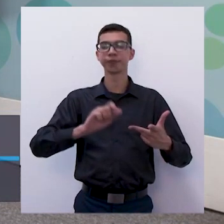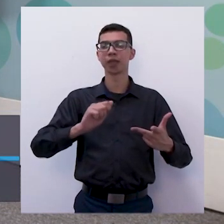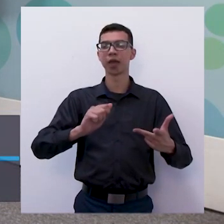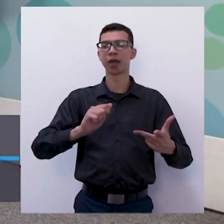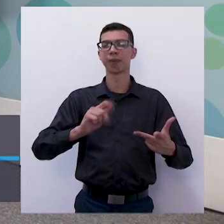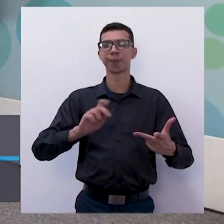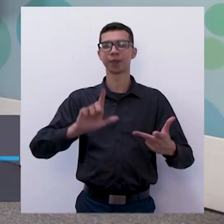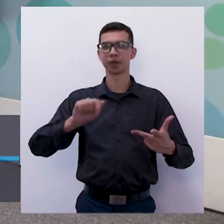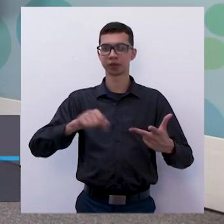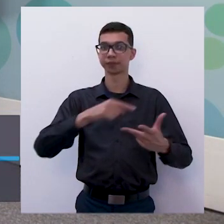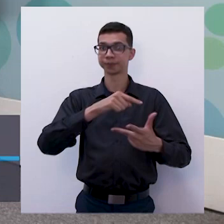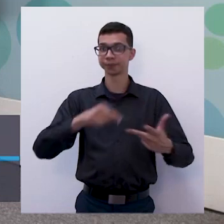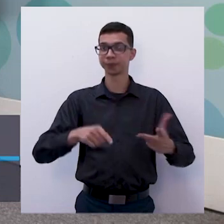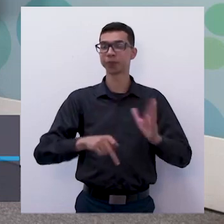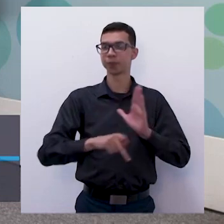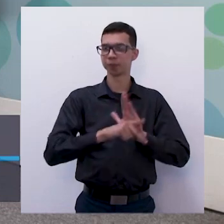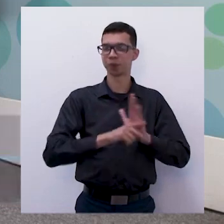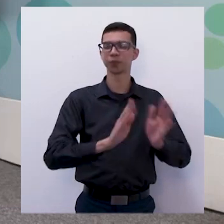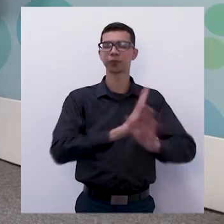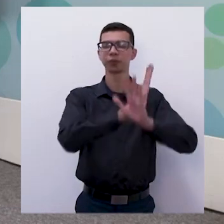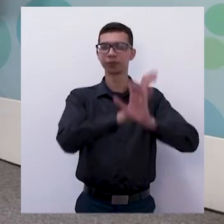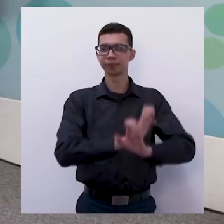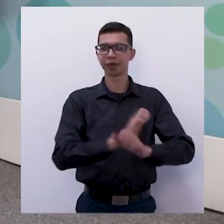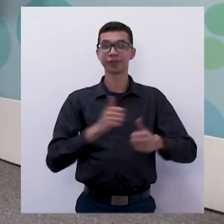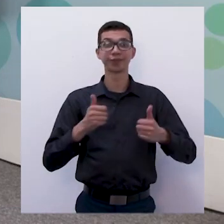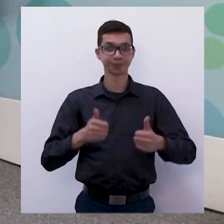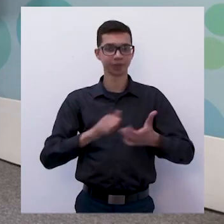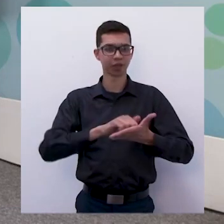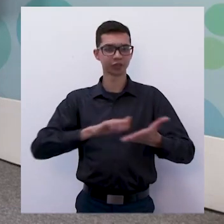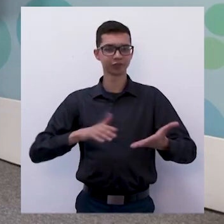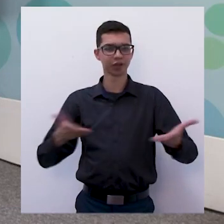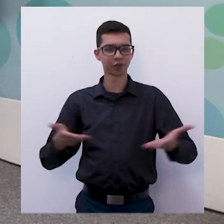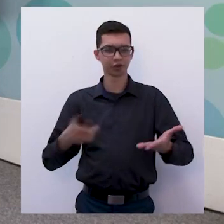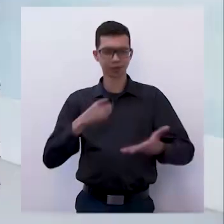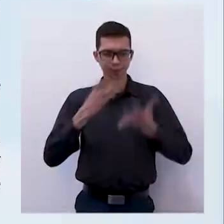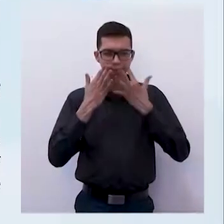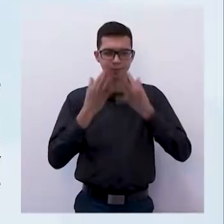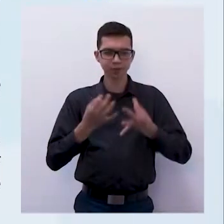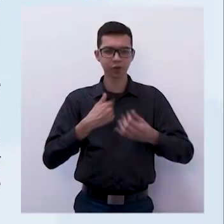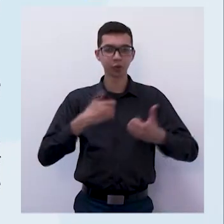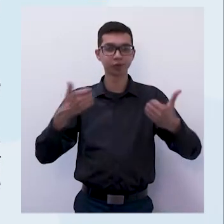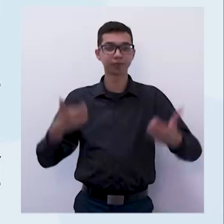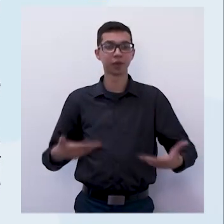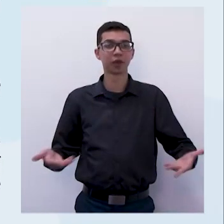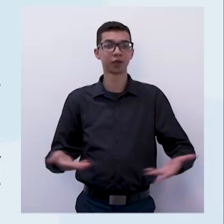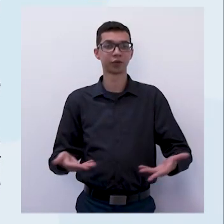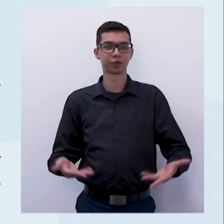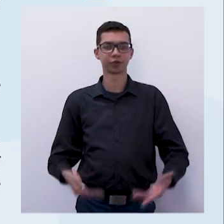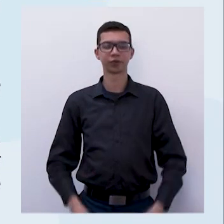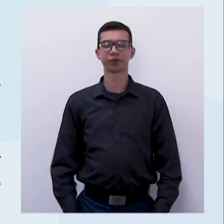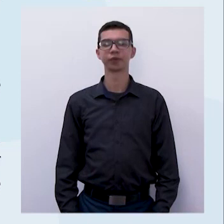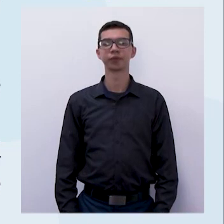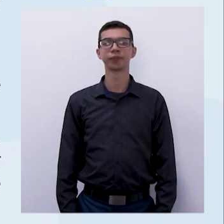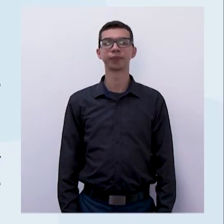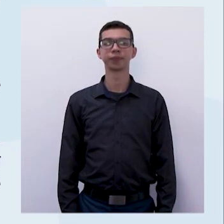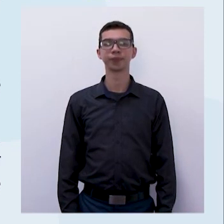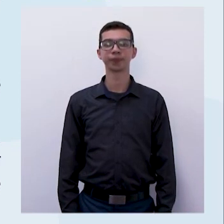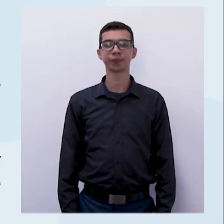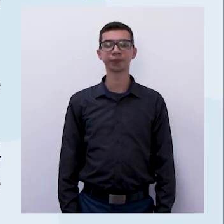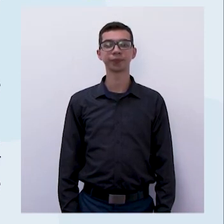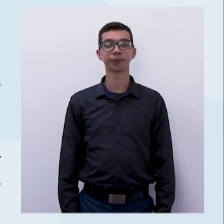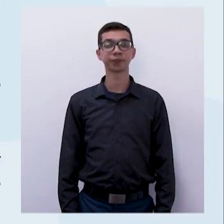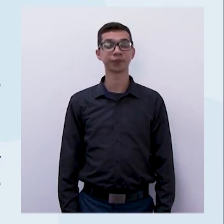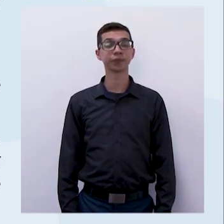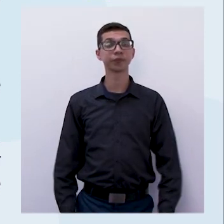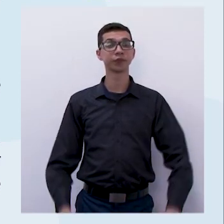espartanos, certo? Vamos para uma atividade, vamos ver se vocês prestaram atenção no que eu acabei de explicar aí. Pode-se afirmar que o